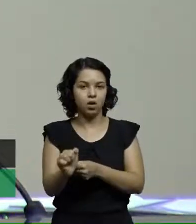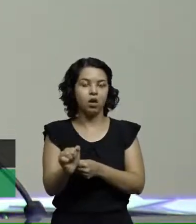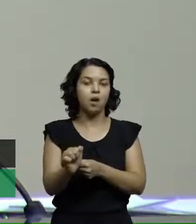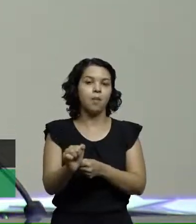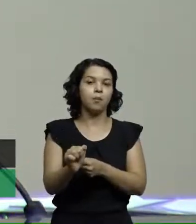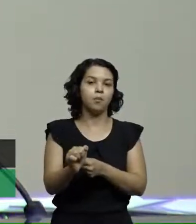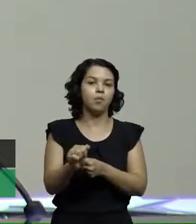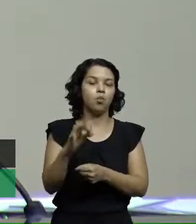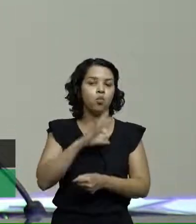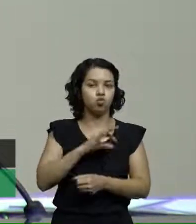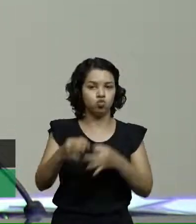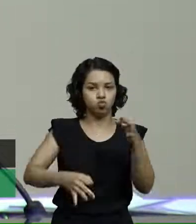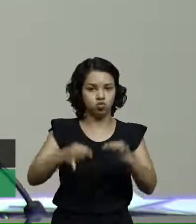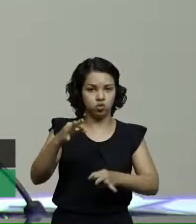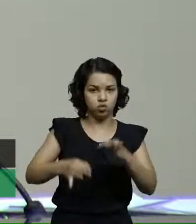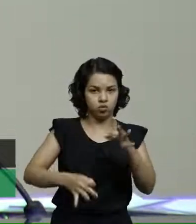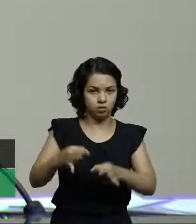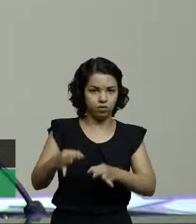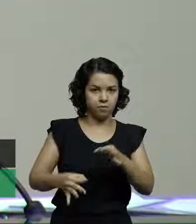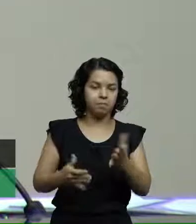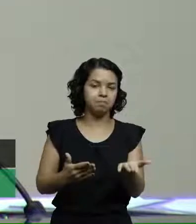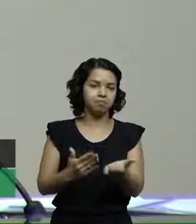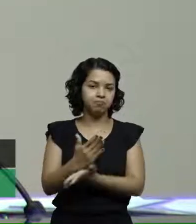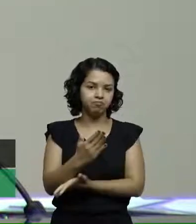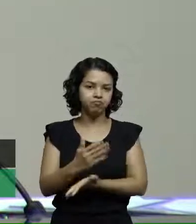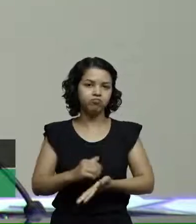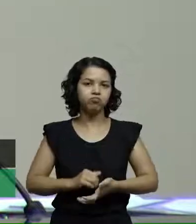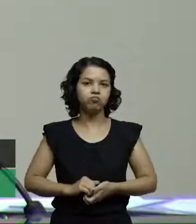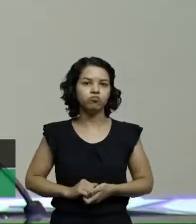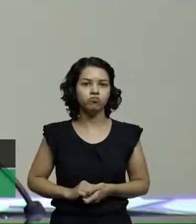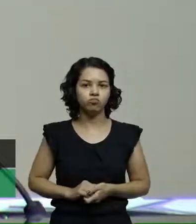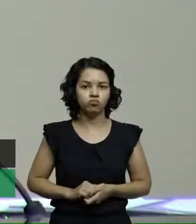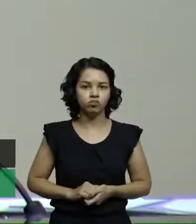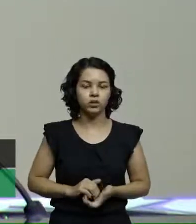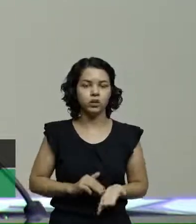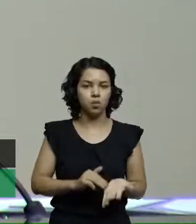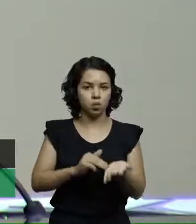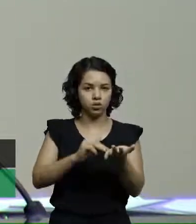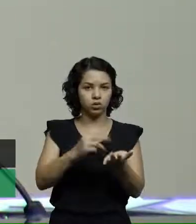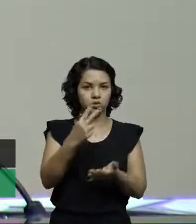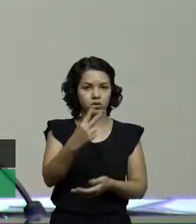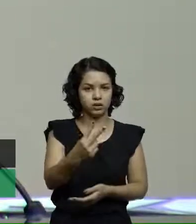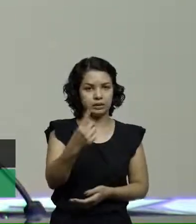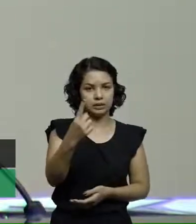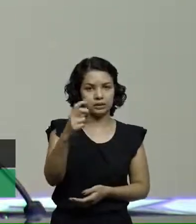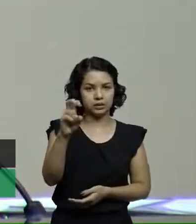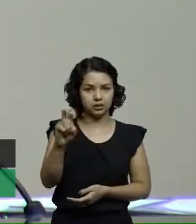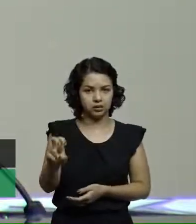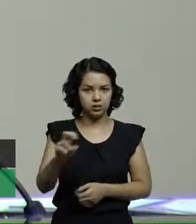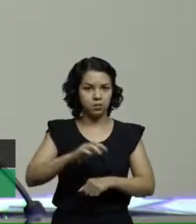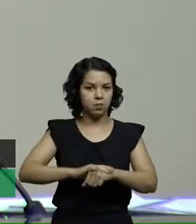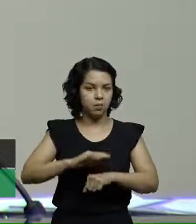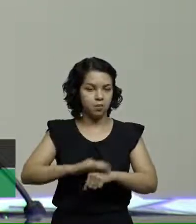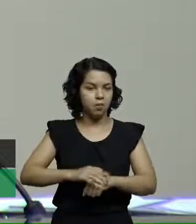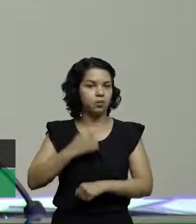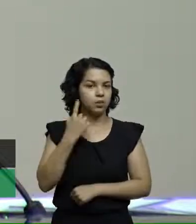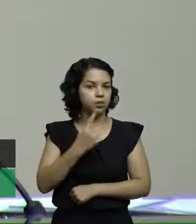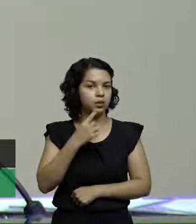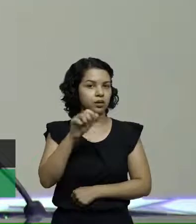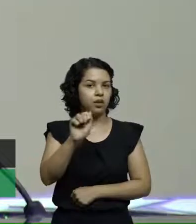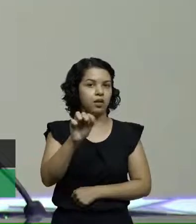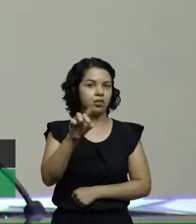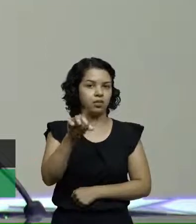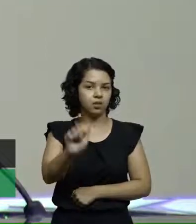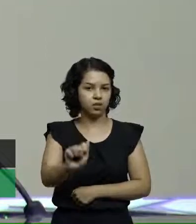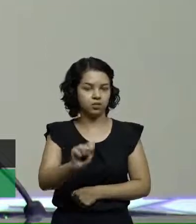em votação, aprovado. Moção 215. Autor, deputada Ada Faraco